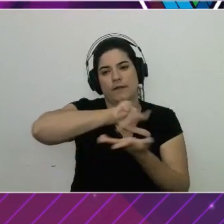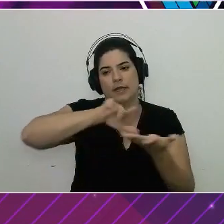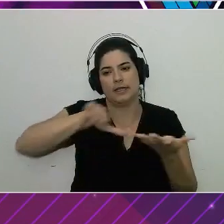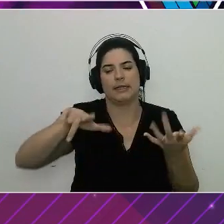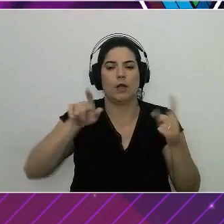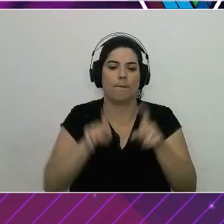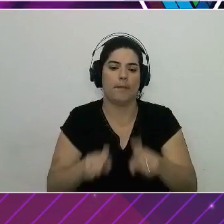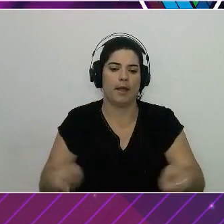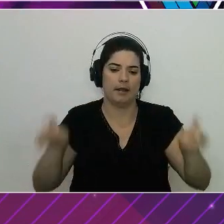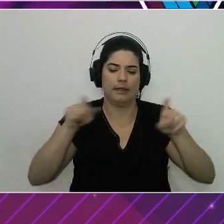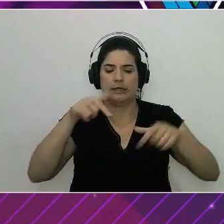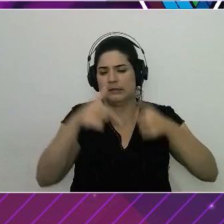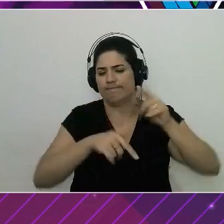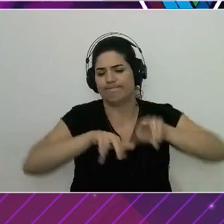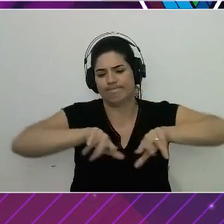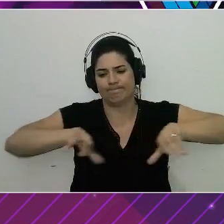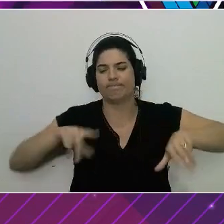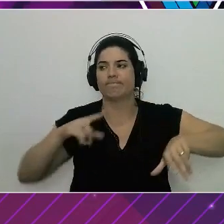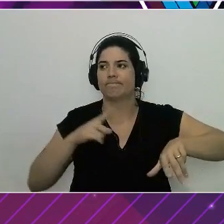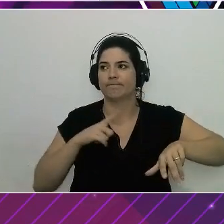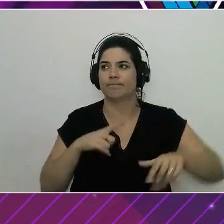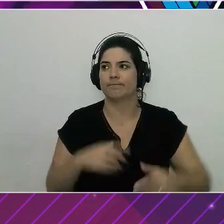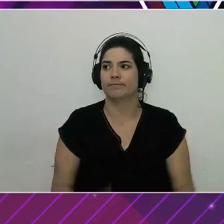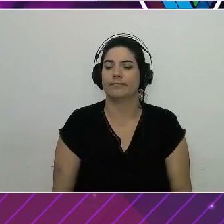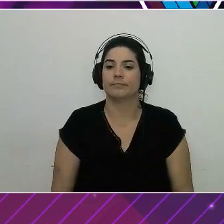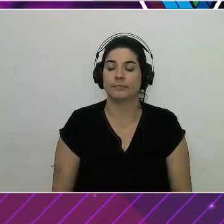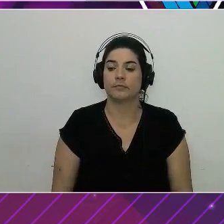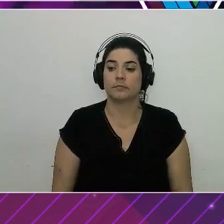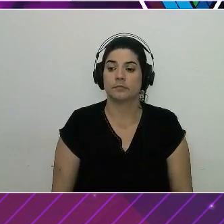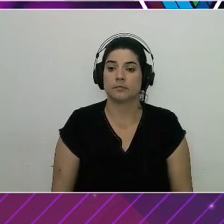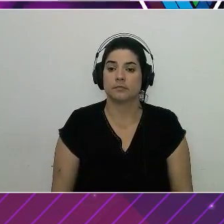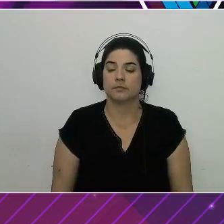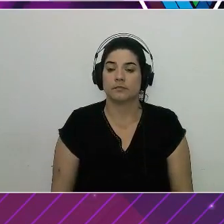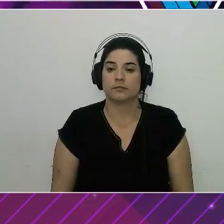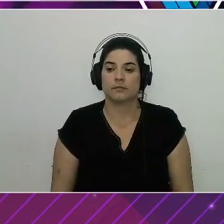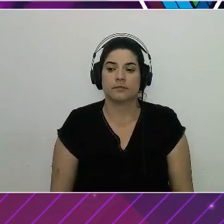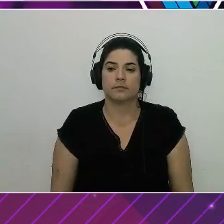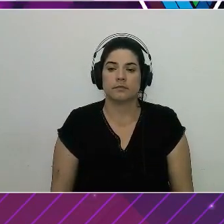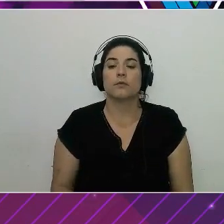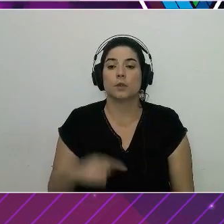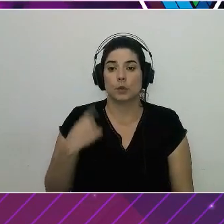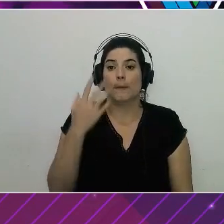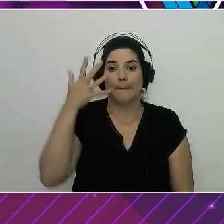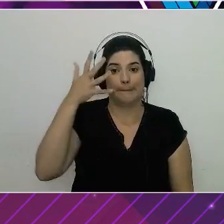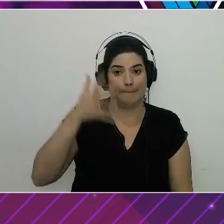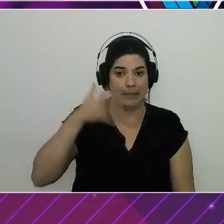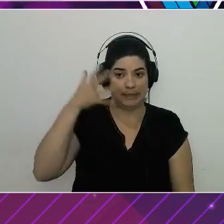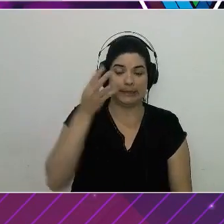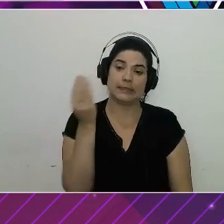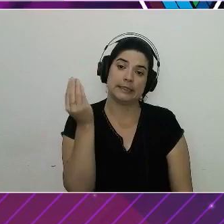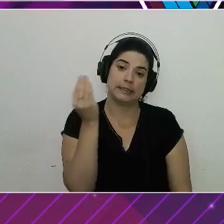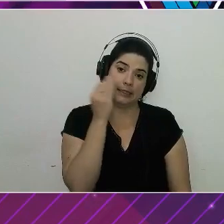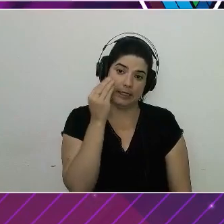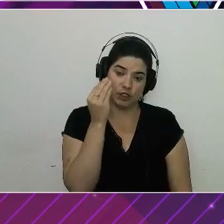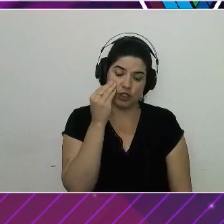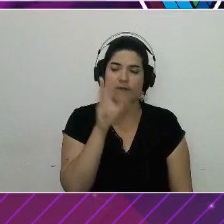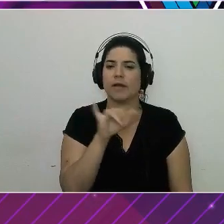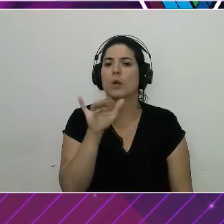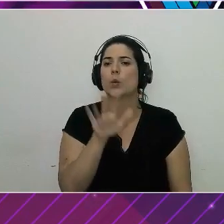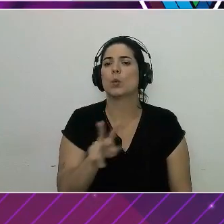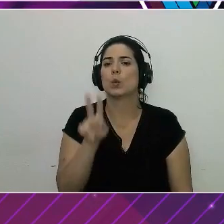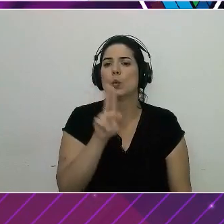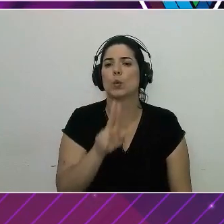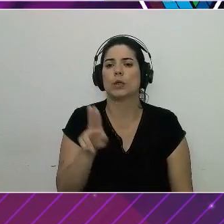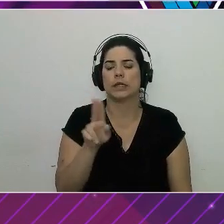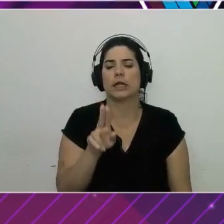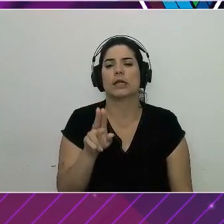serviços para trabalhar. No caso da nossa palestra para os testes, a gente vai usar o ambiente de traces, então,